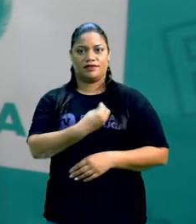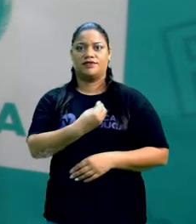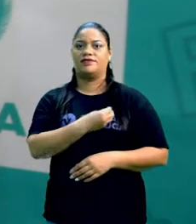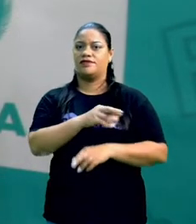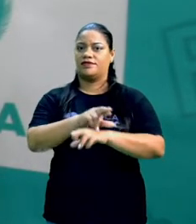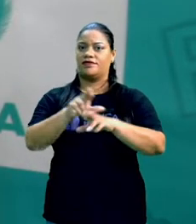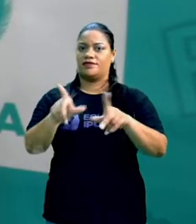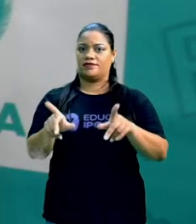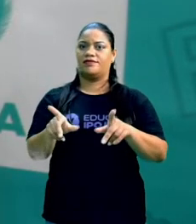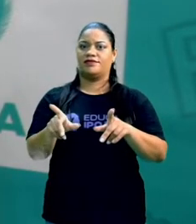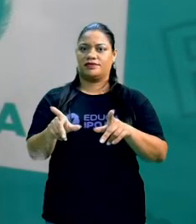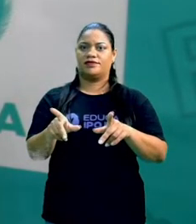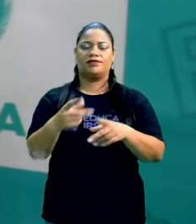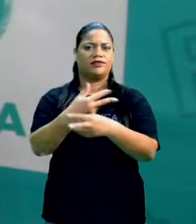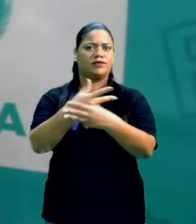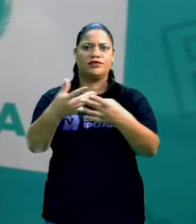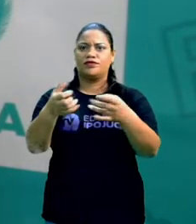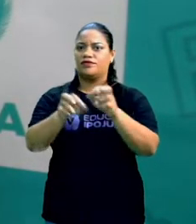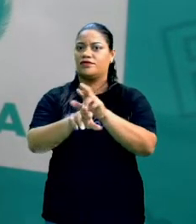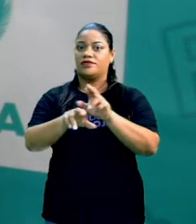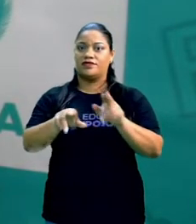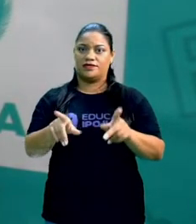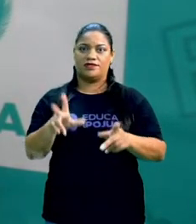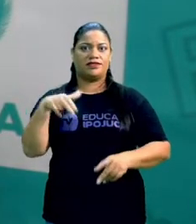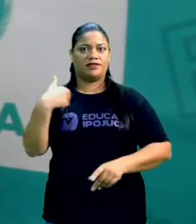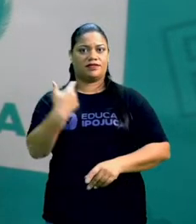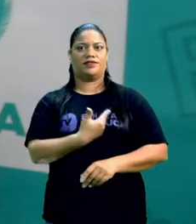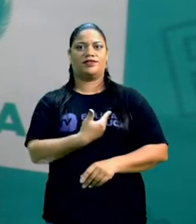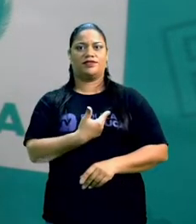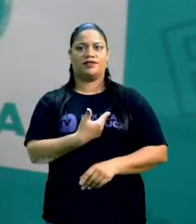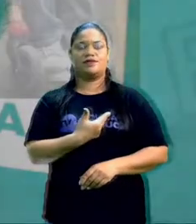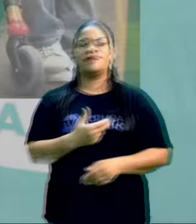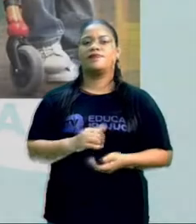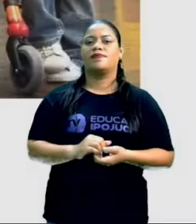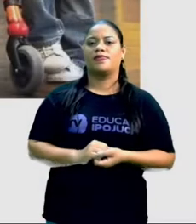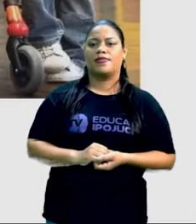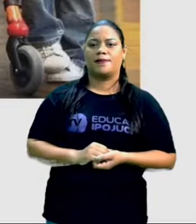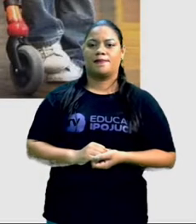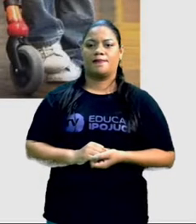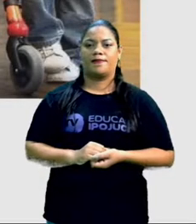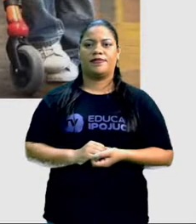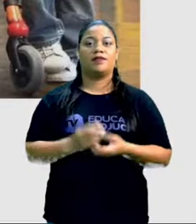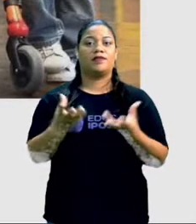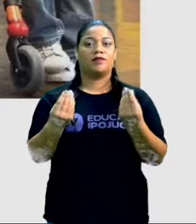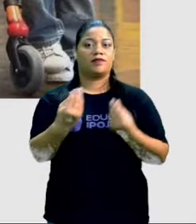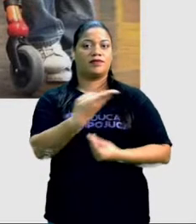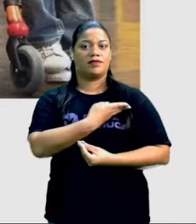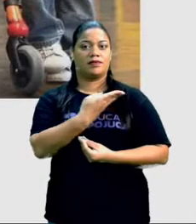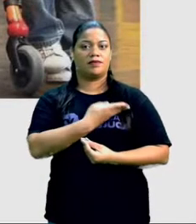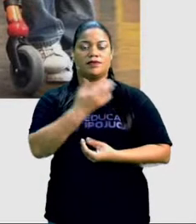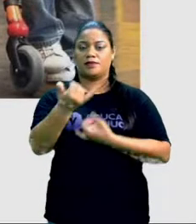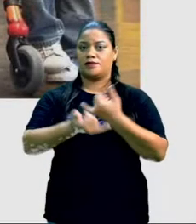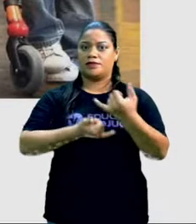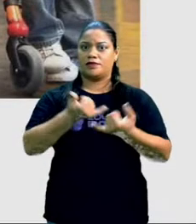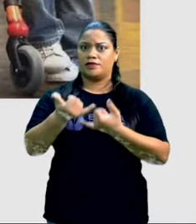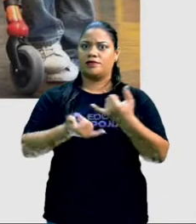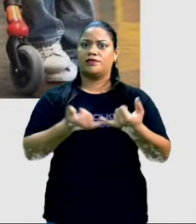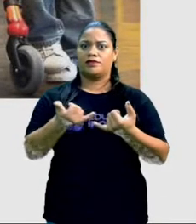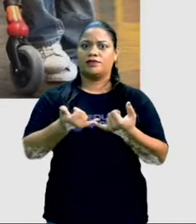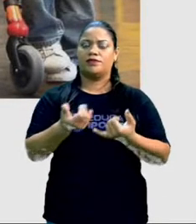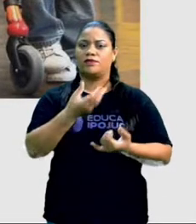com a diversidade, com as coisas diferentes da gente, né? Como a gente tá vendo aqui, ó, vários amiguinhos brincando com um menino